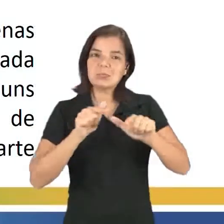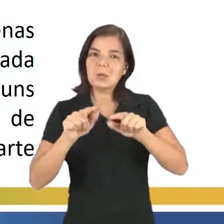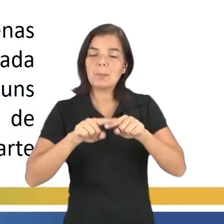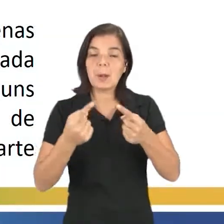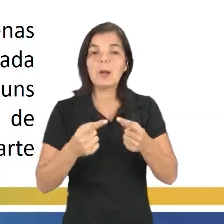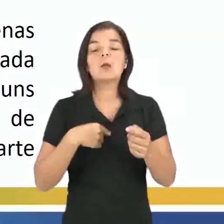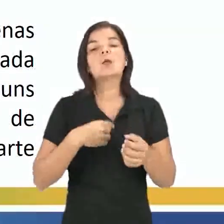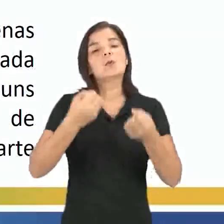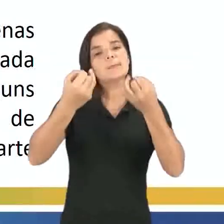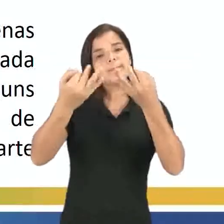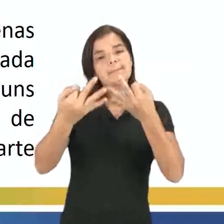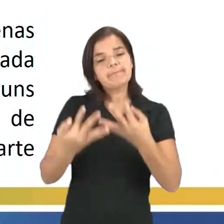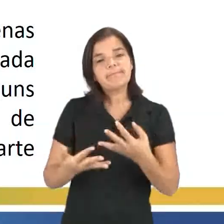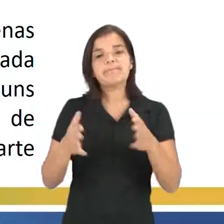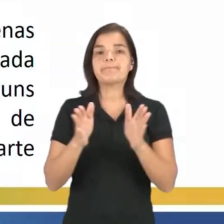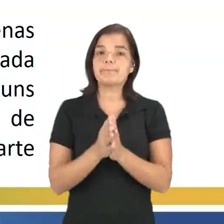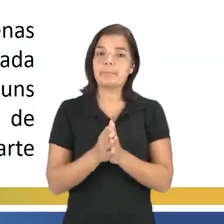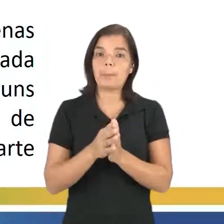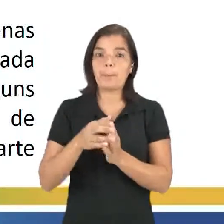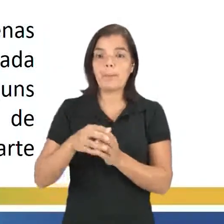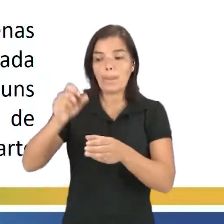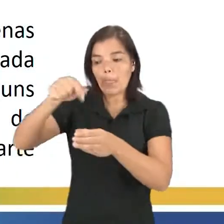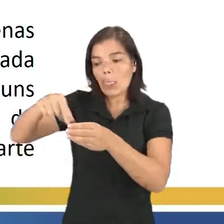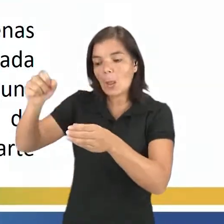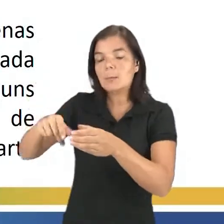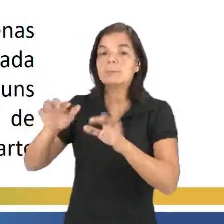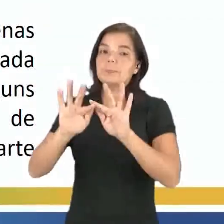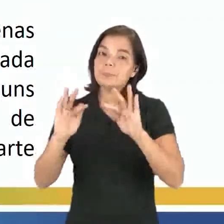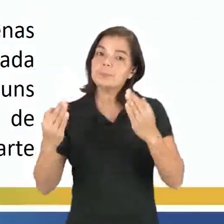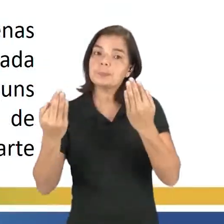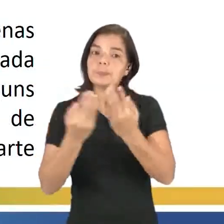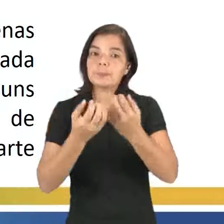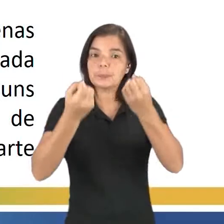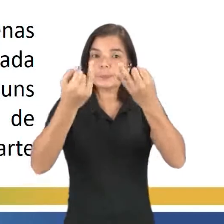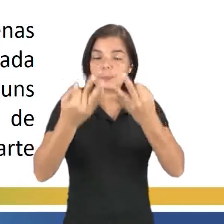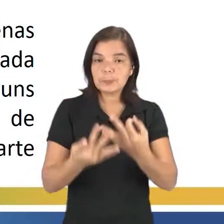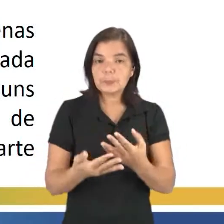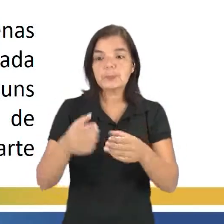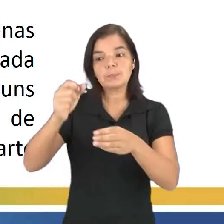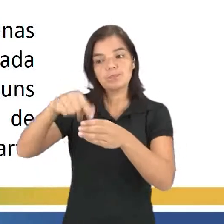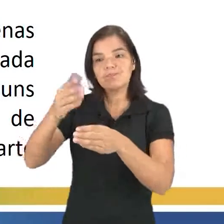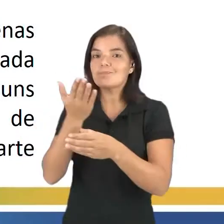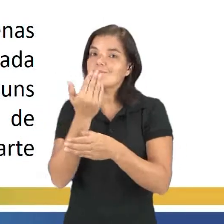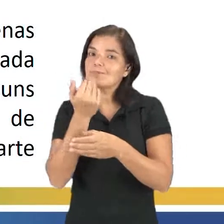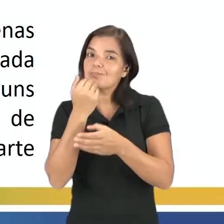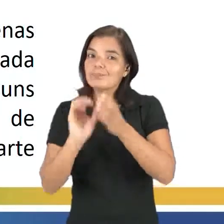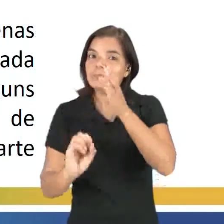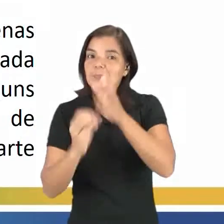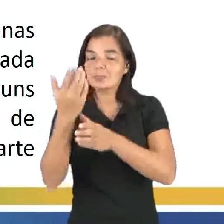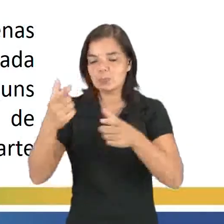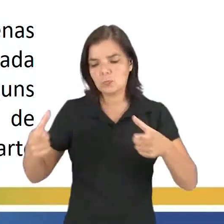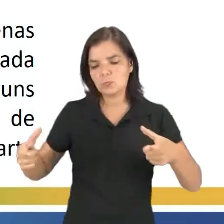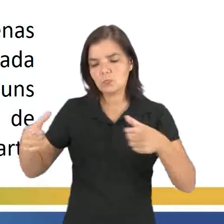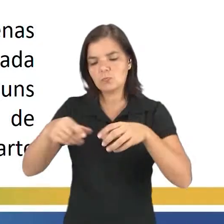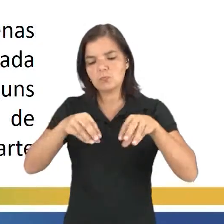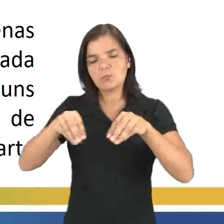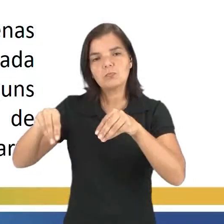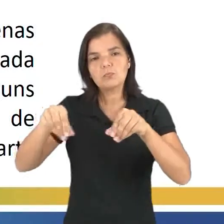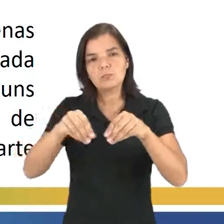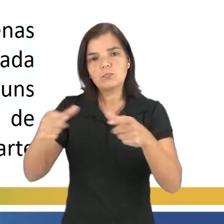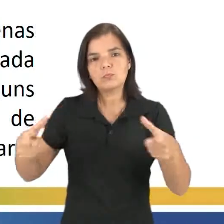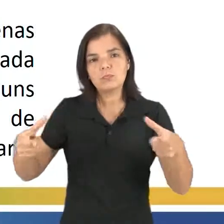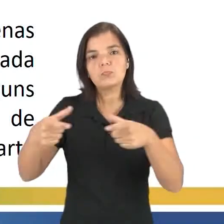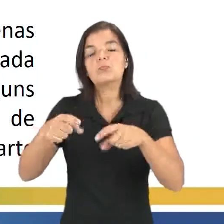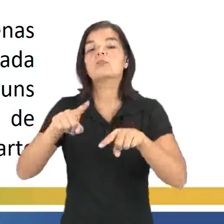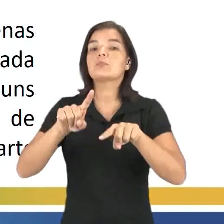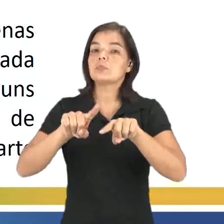a gente fala de agricultura familiar, nós estamos falando de a produção de alimento que acontece em pequenas propriedades de terra,